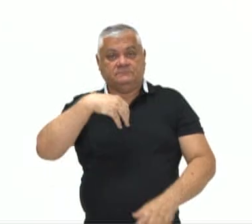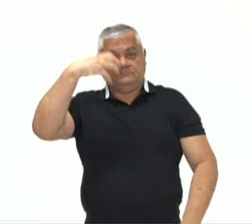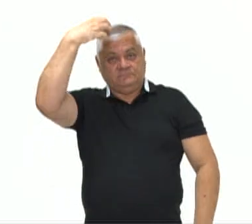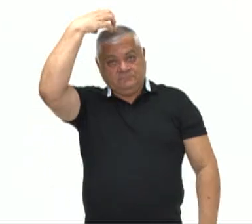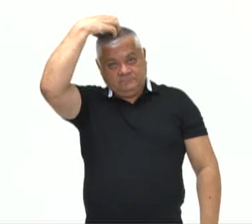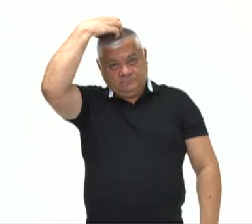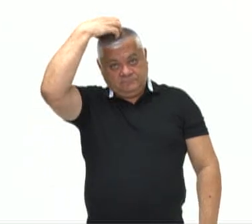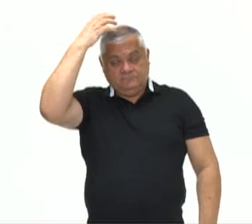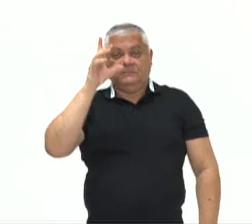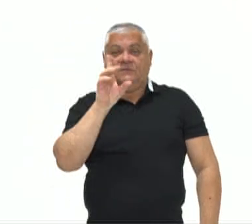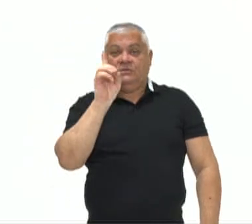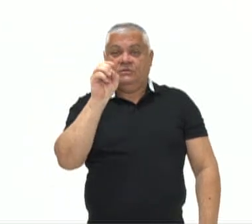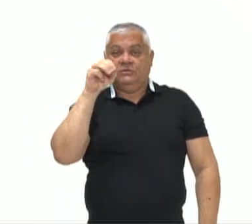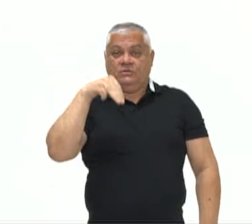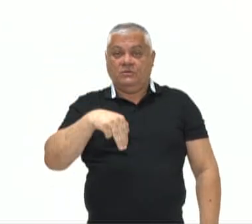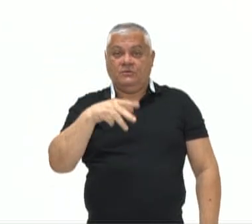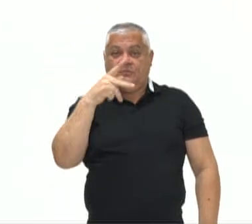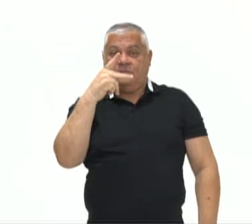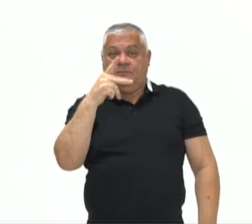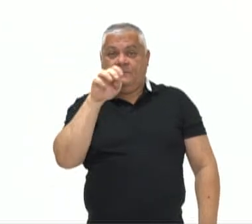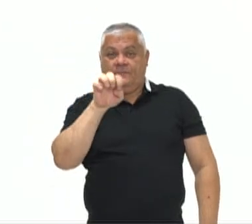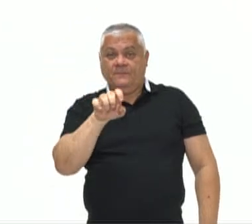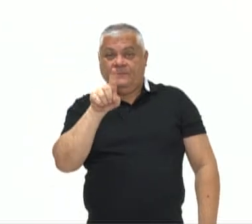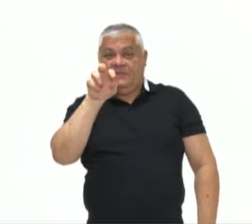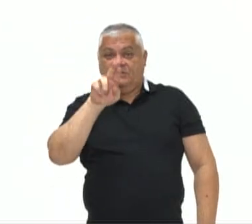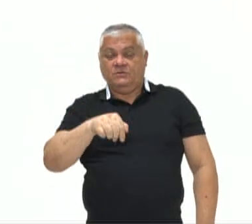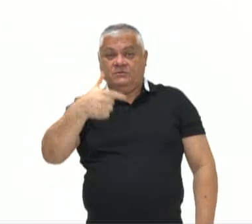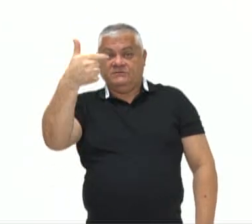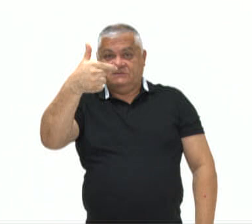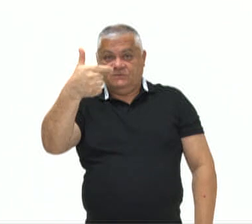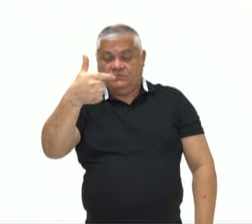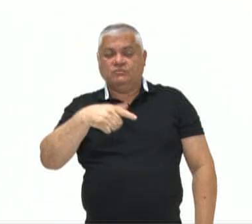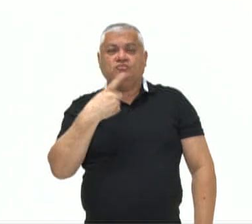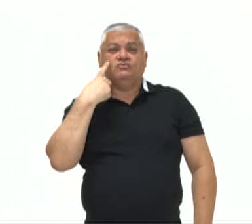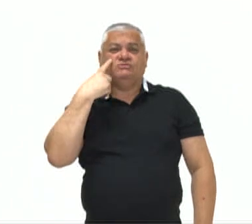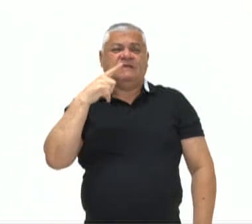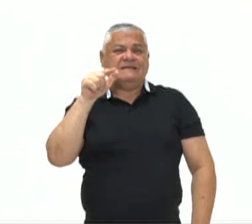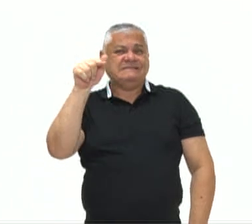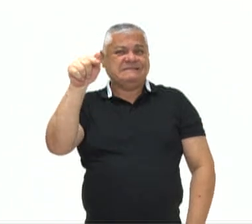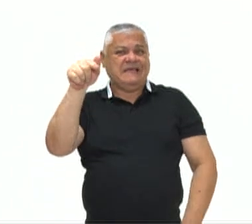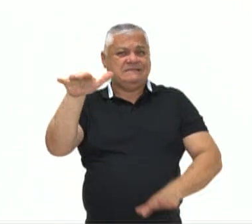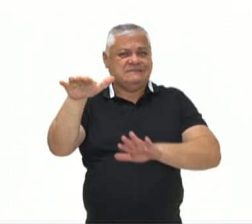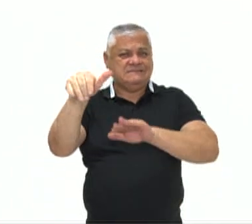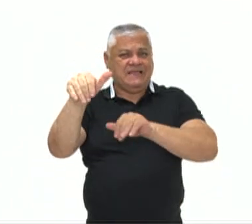regente proclamou a independência do Brasil em 7 de setembro de